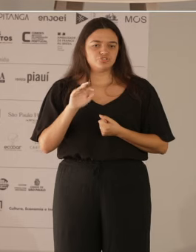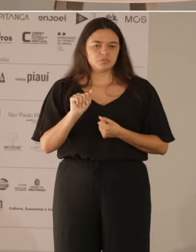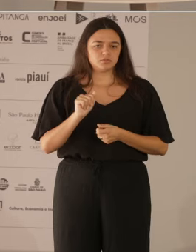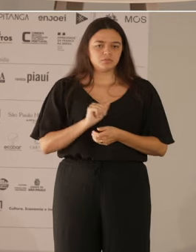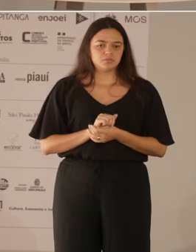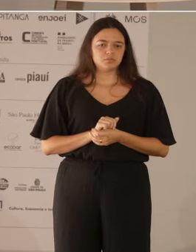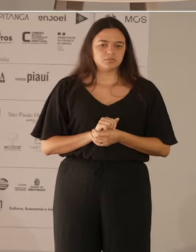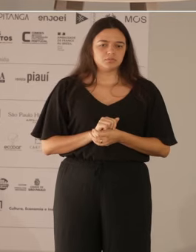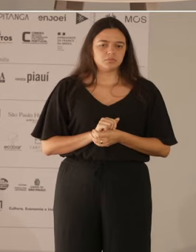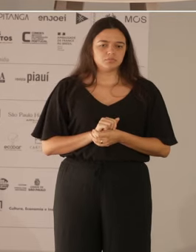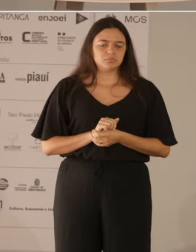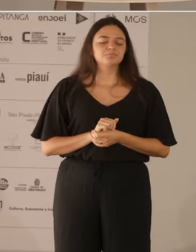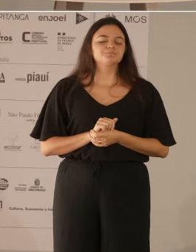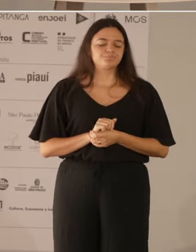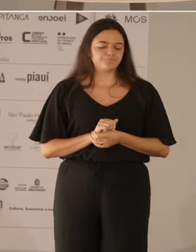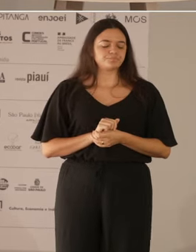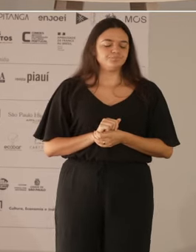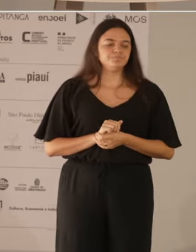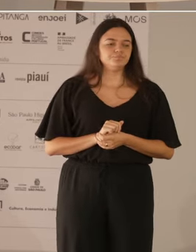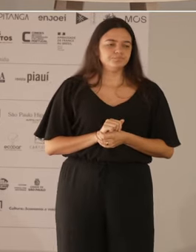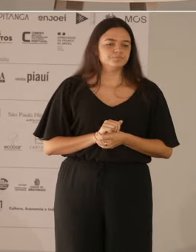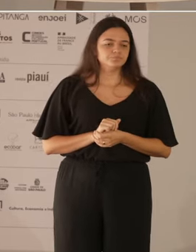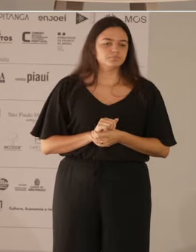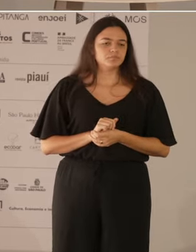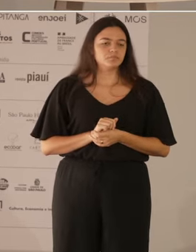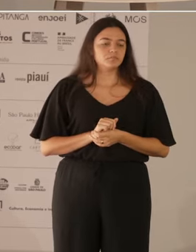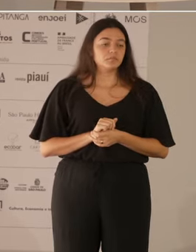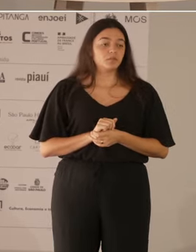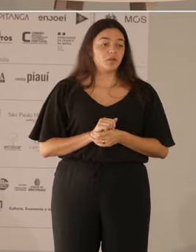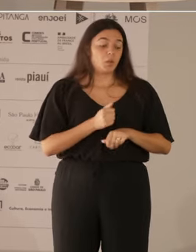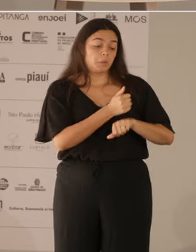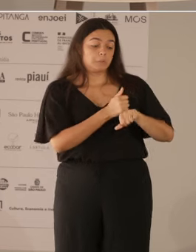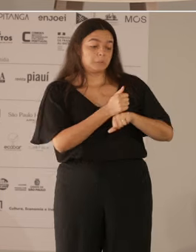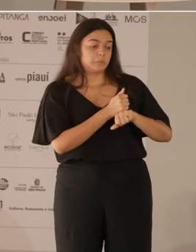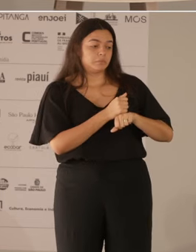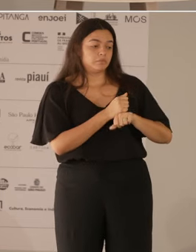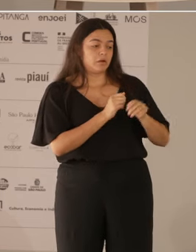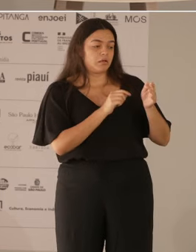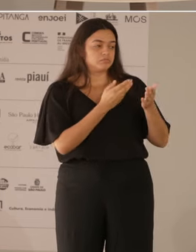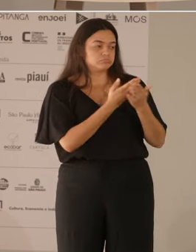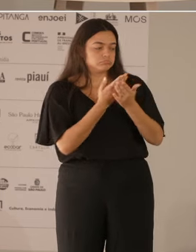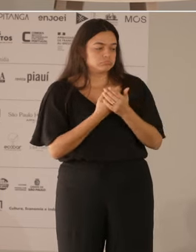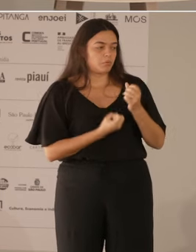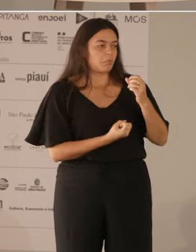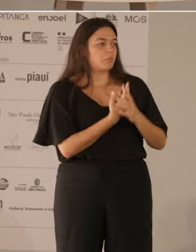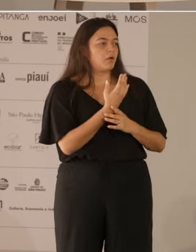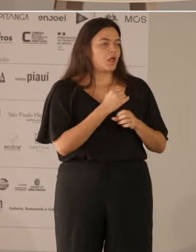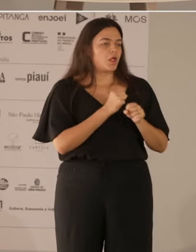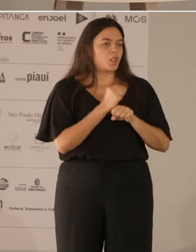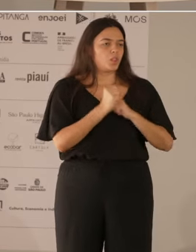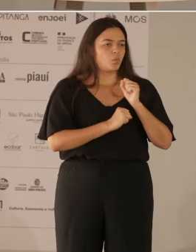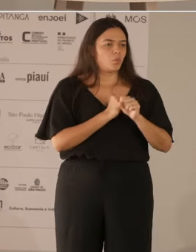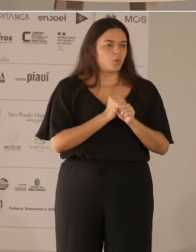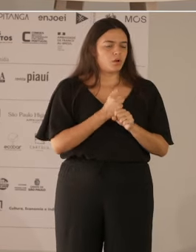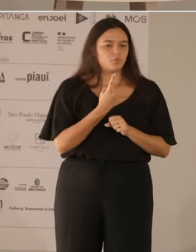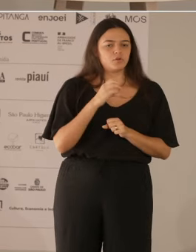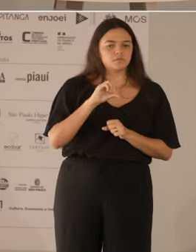Mas é difícil, quando é que começou a dar errado? Os geólogos que disseram que começou a dar errado em 52 foram tomaram um